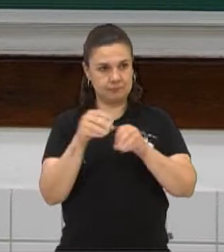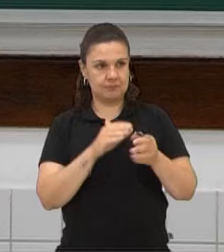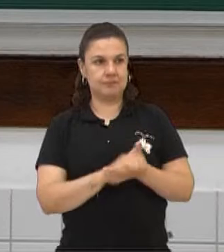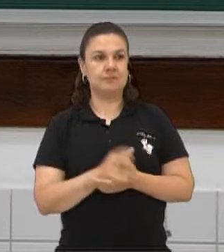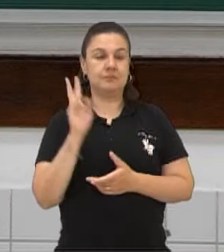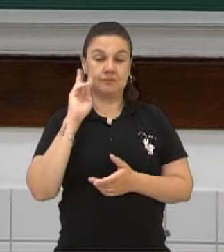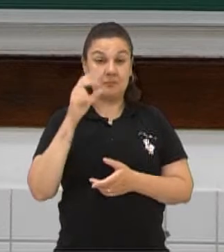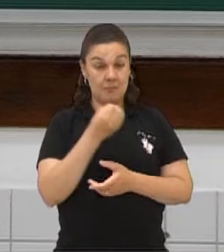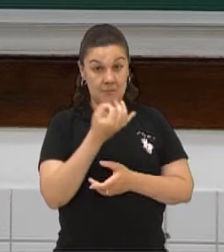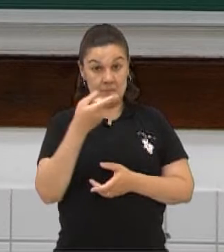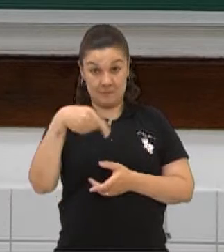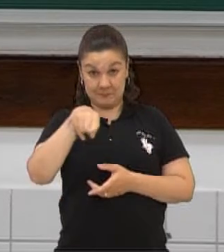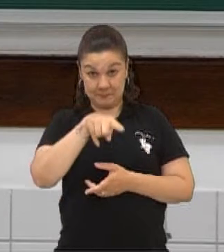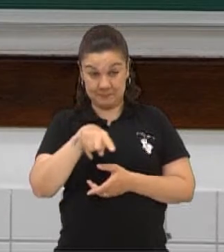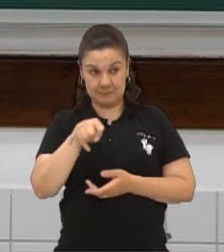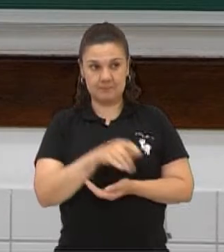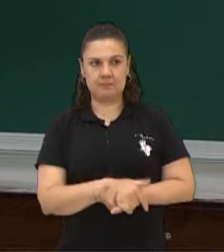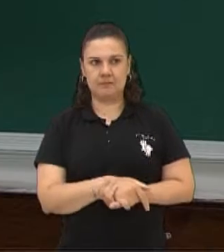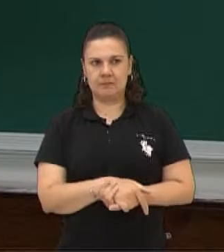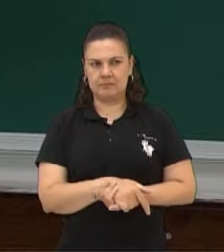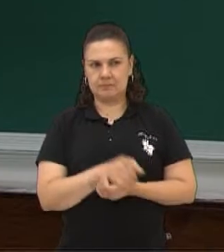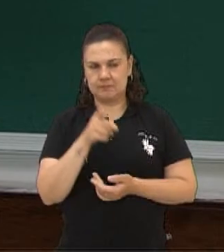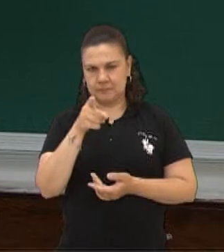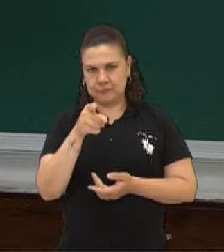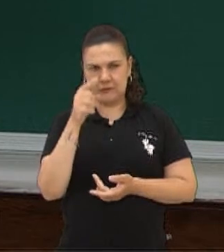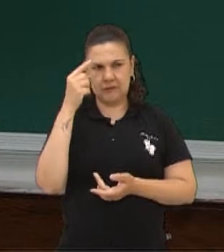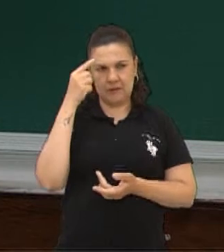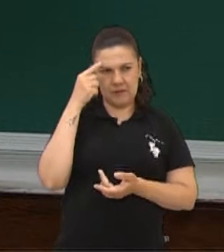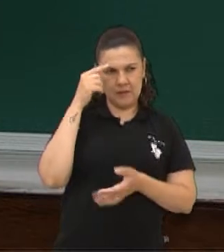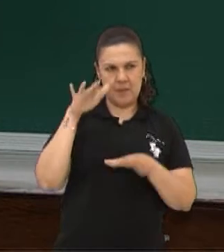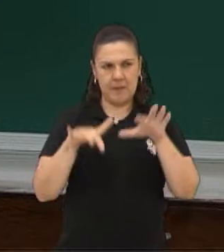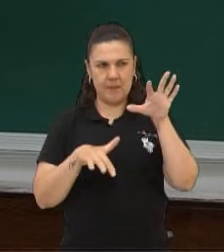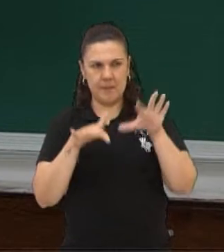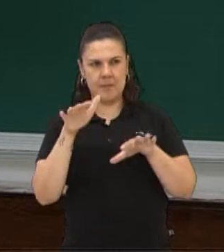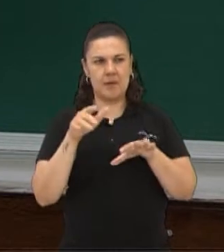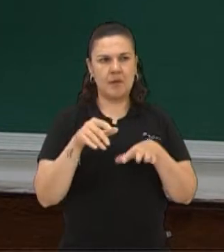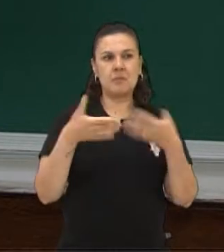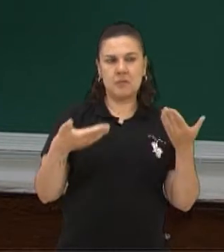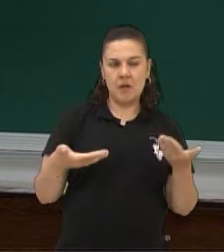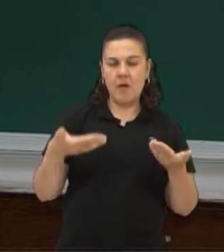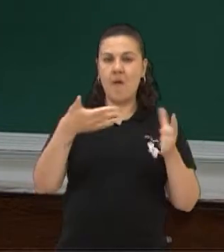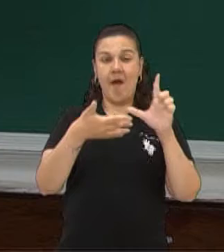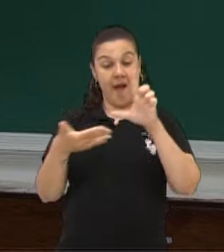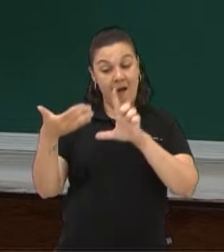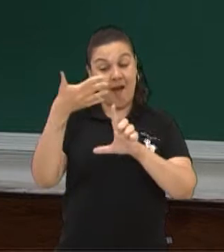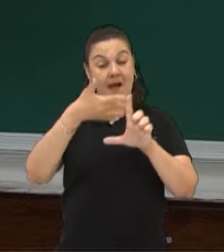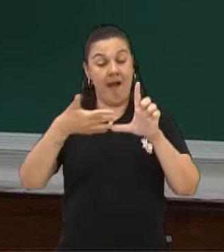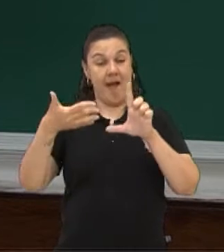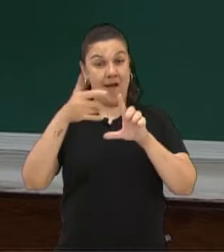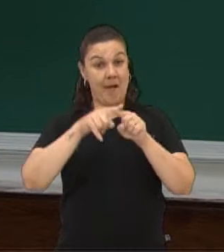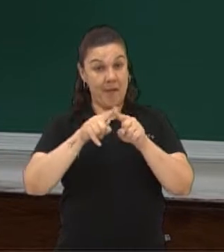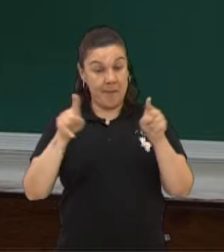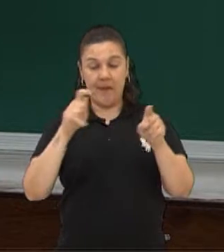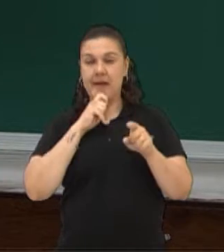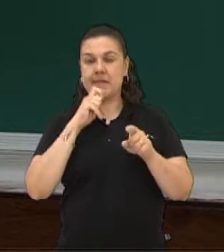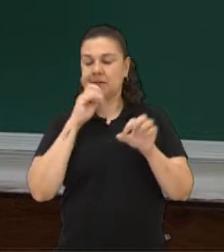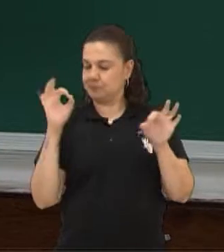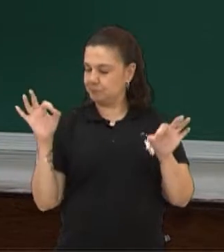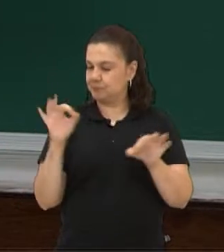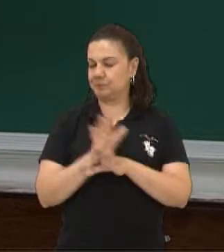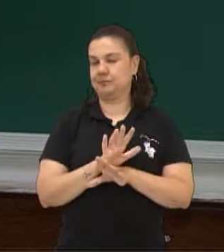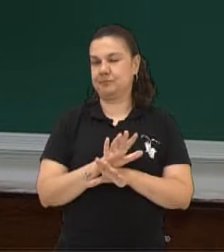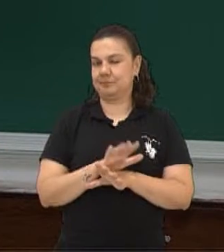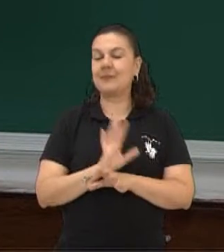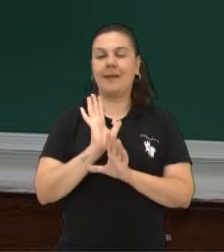aula relembrando algumas coisinhas. Então, para você que lembra mais ou menos o que é a área, mas não está muito bem